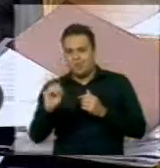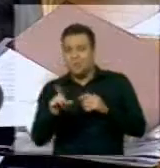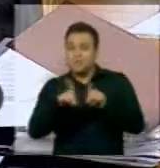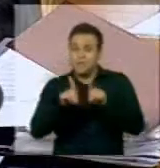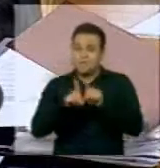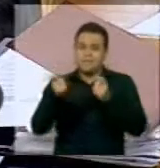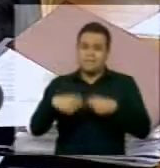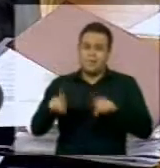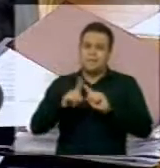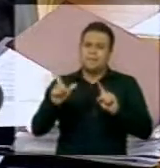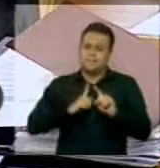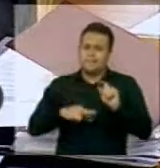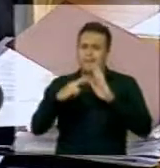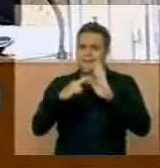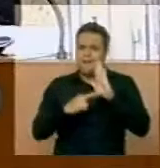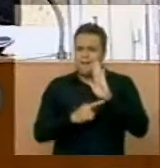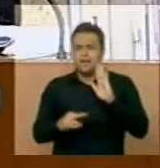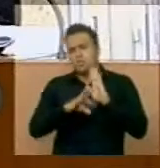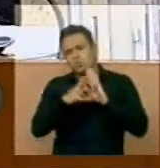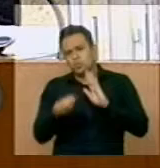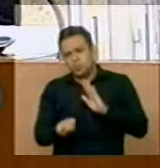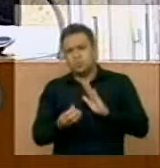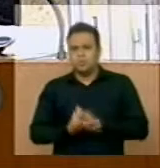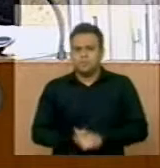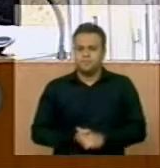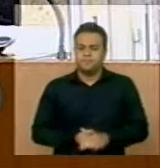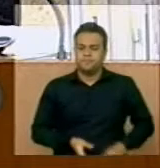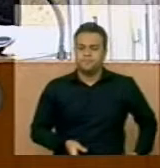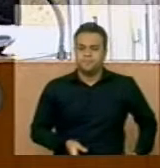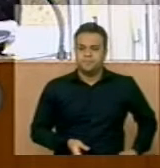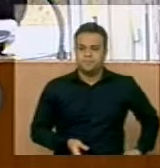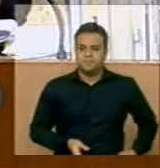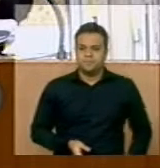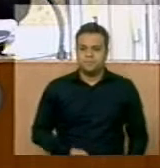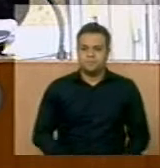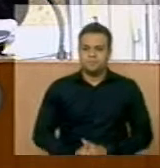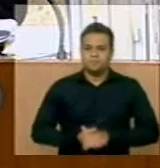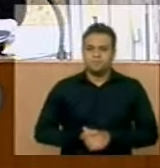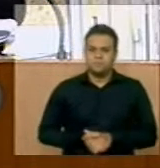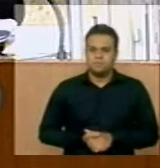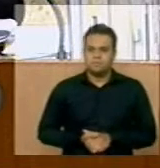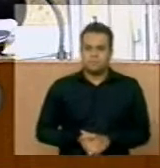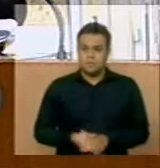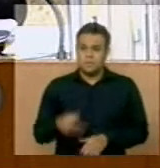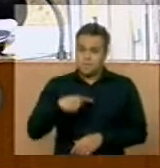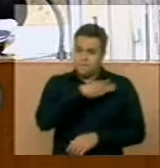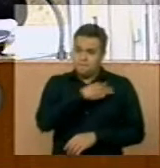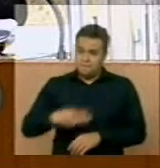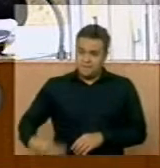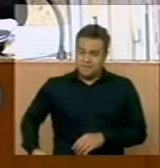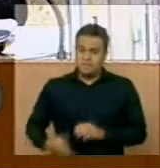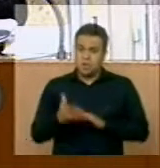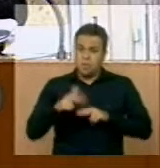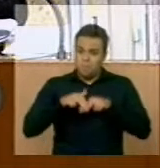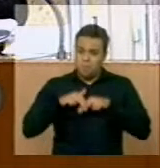de todo um procedimento. É essa divergência, portanto, com o voto de Vossa Excelência, certo? Senhores ministros, em face da